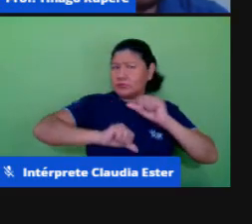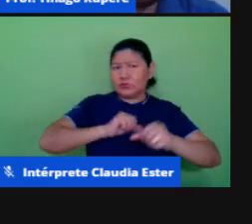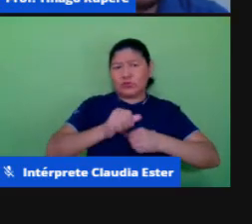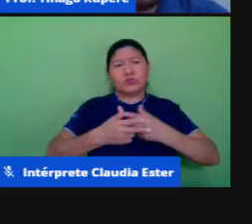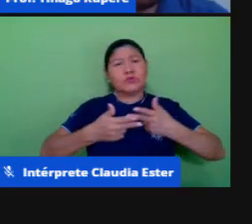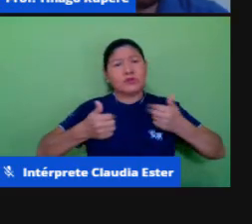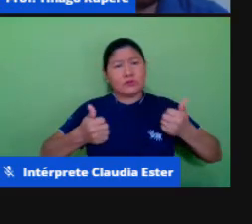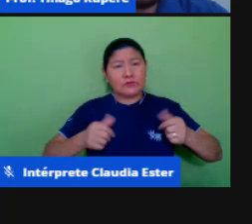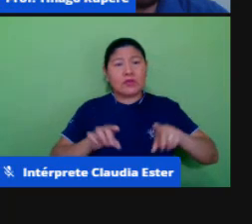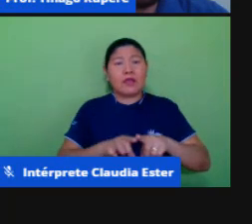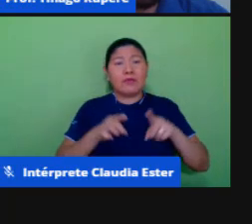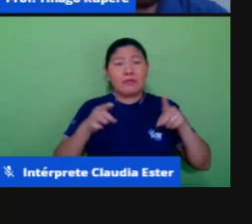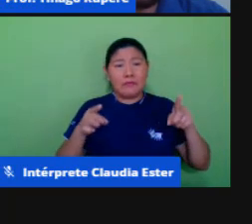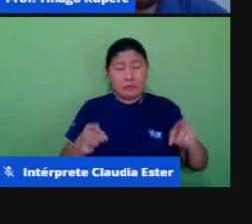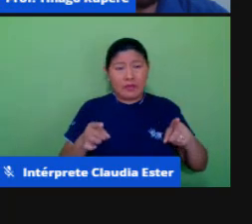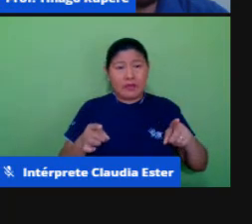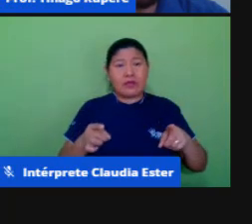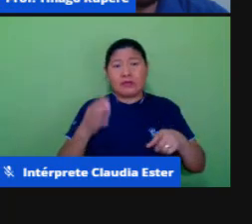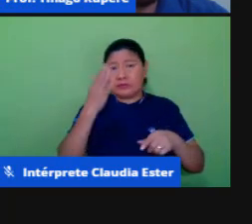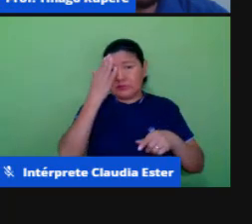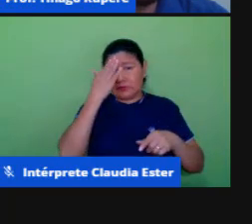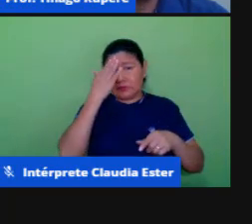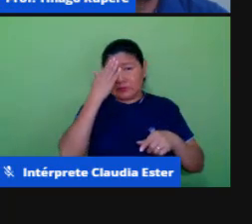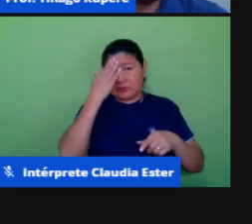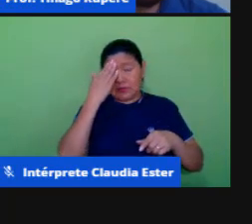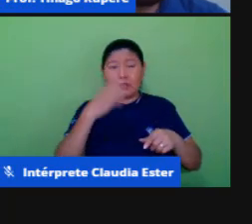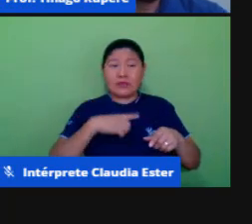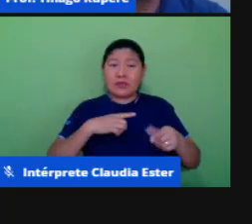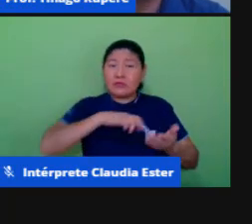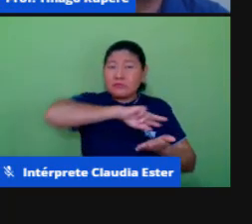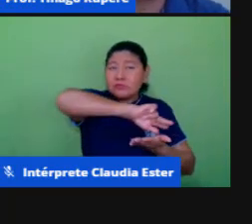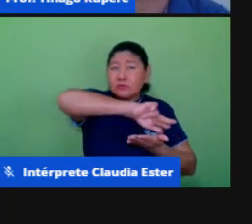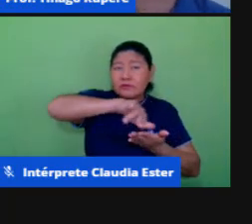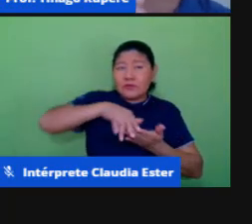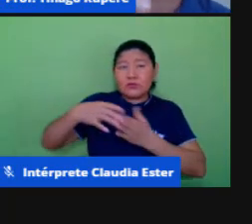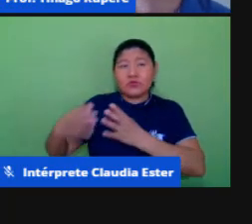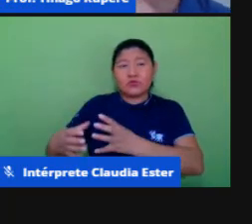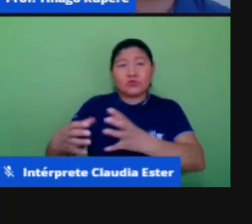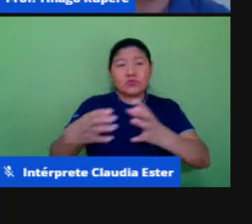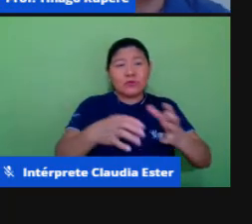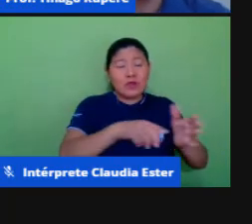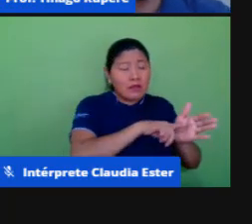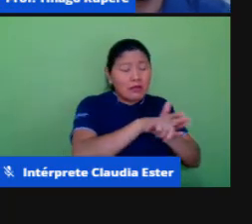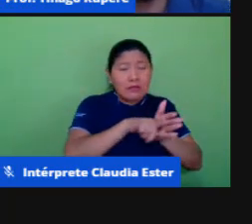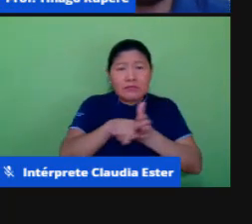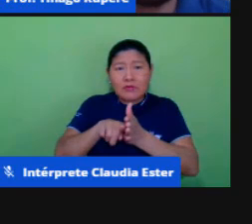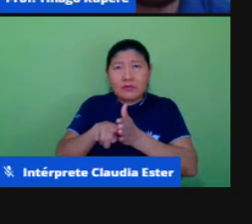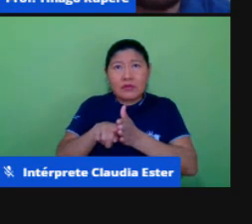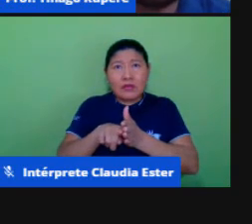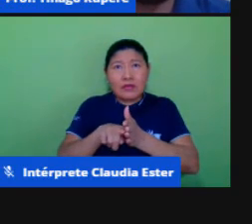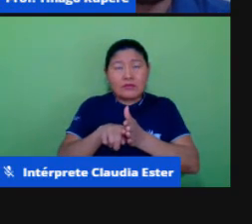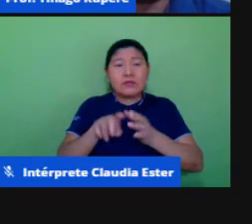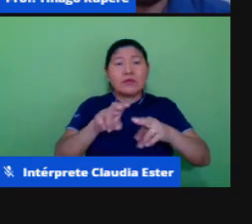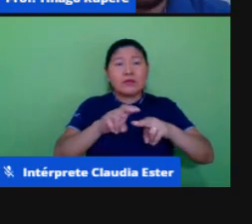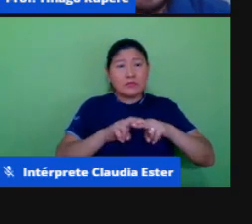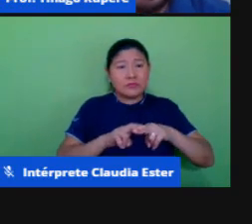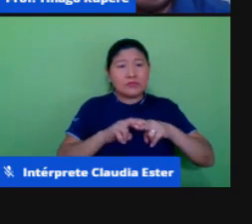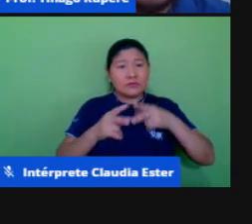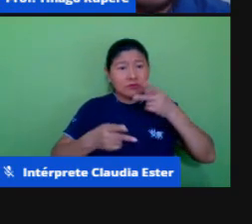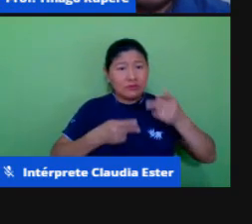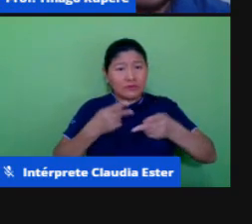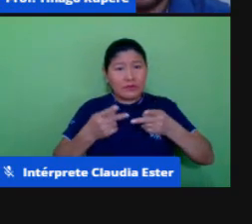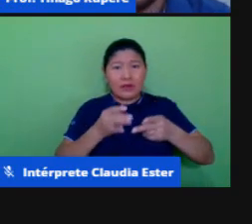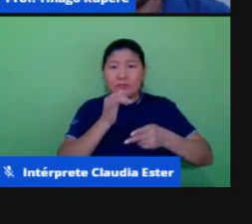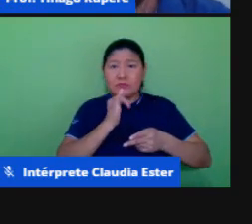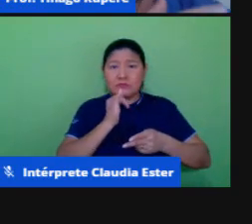clique de mim, eu consigo buscar conhecimento. E com isso, eu vou dando sequência falando, por exemplo, da aprendizagem